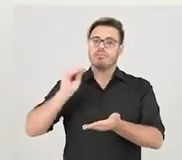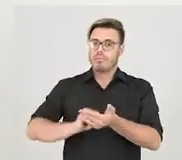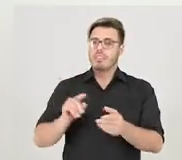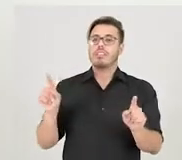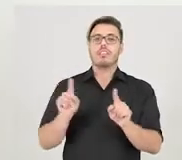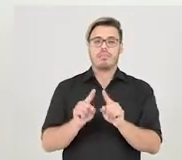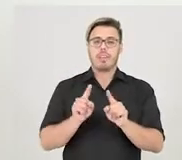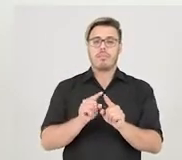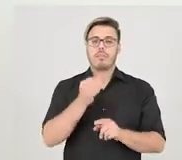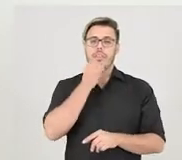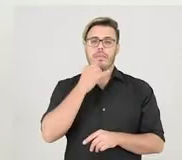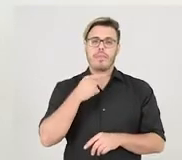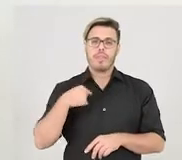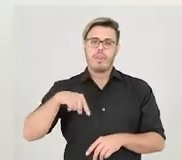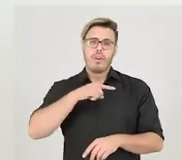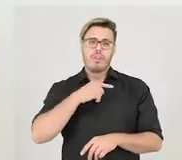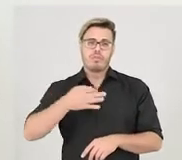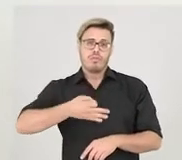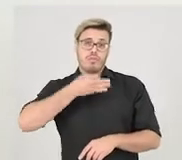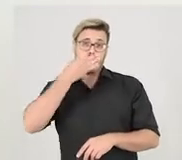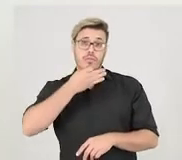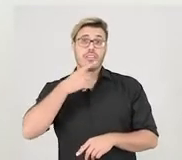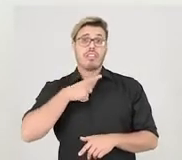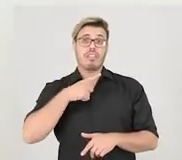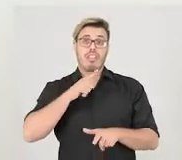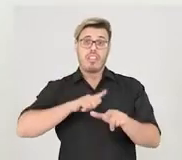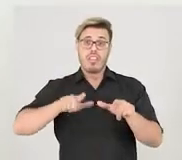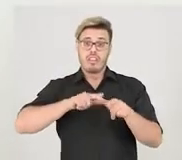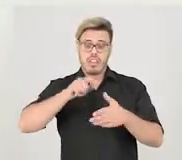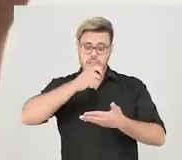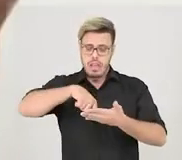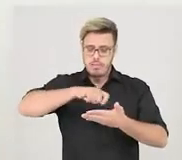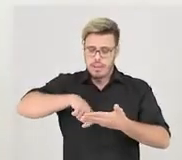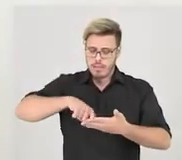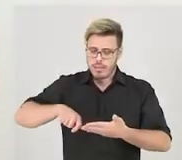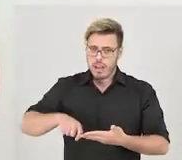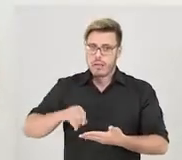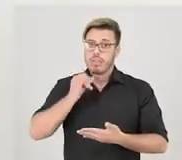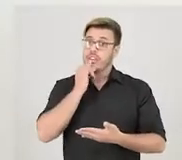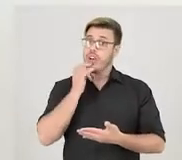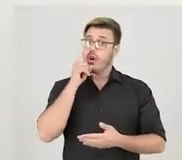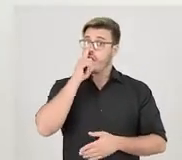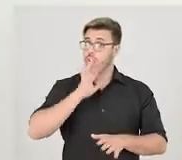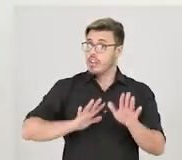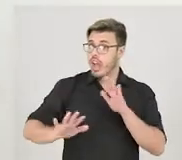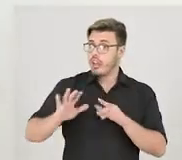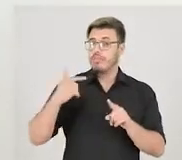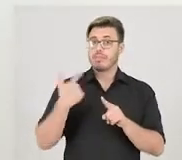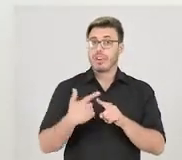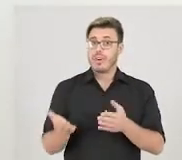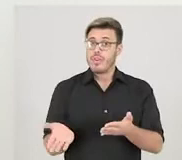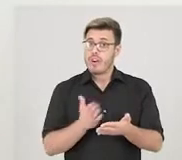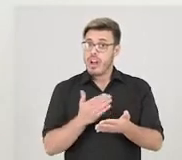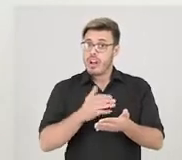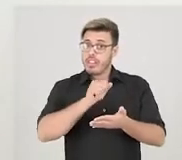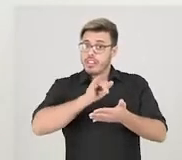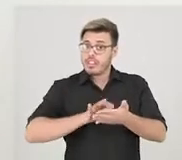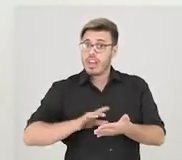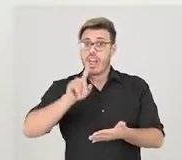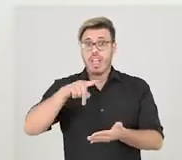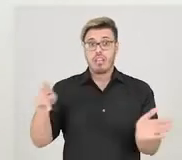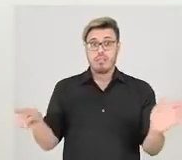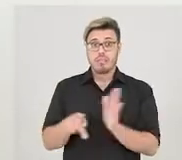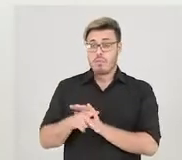de atividades é do aluno. Se ele é um rapazinho, uma mocinha, que ele não quer que o professor